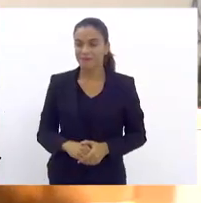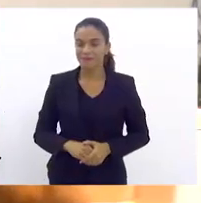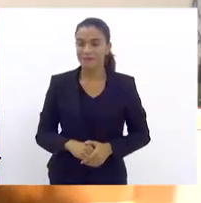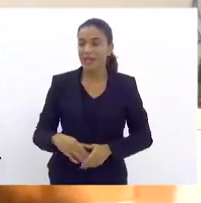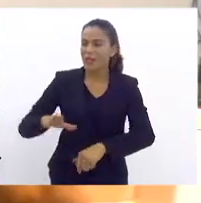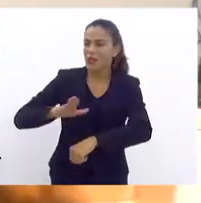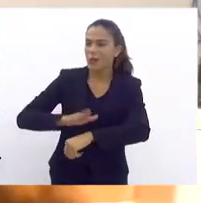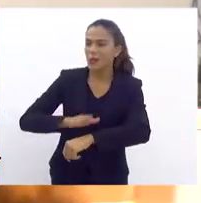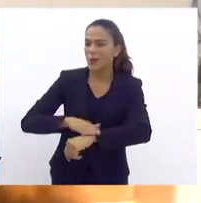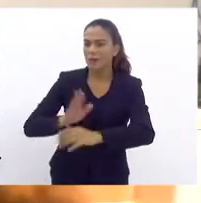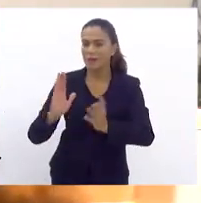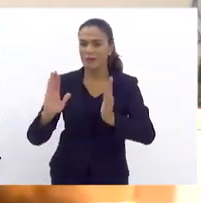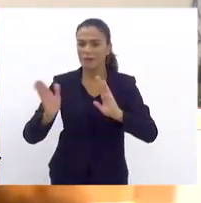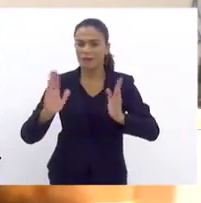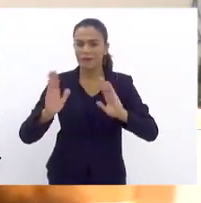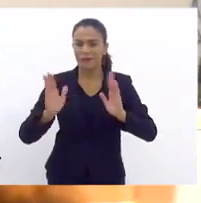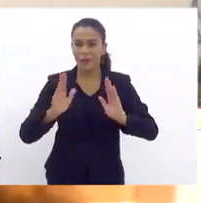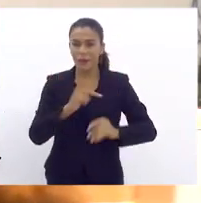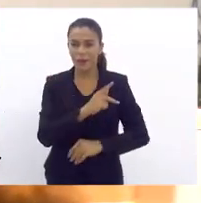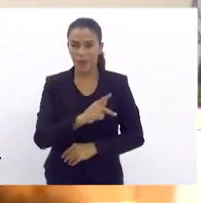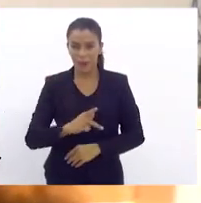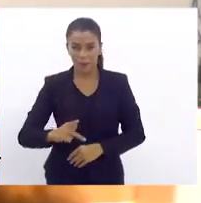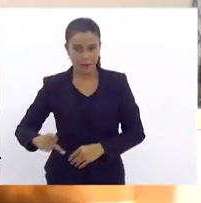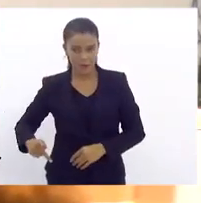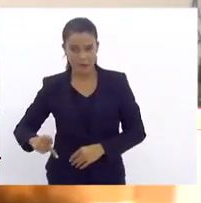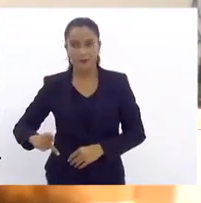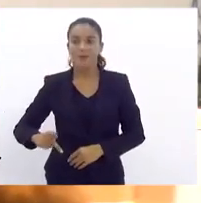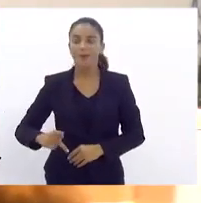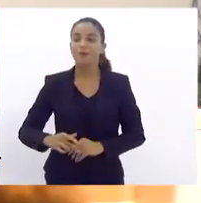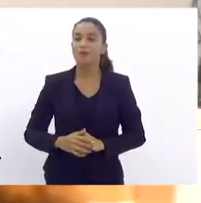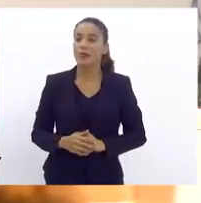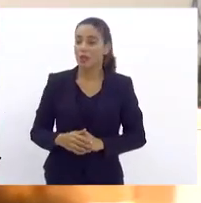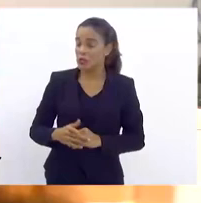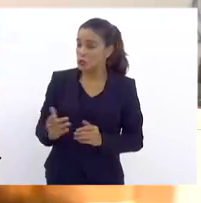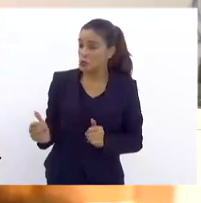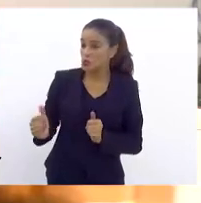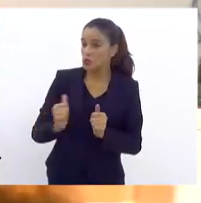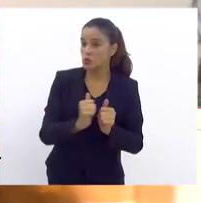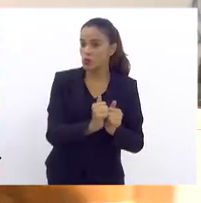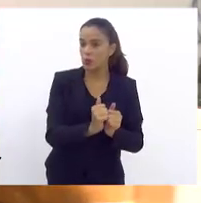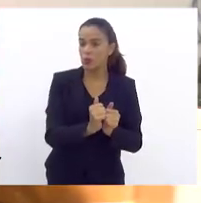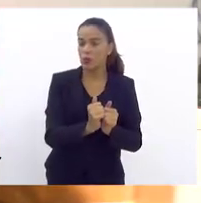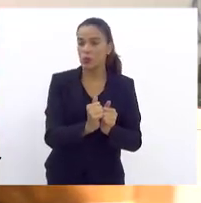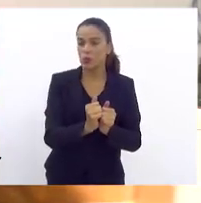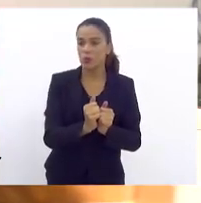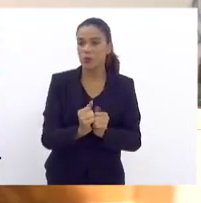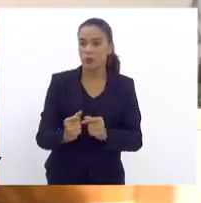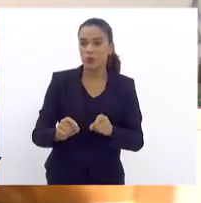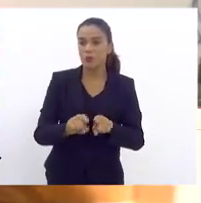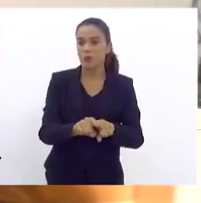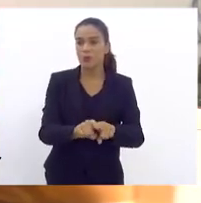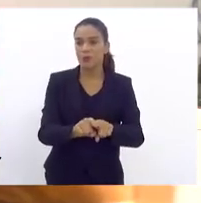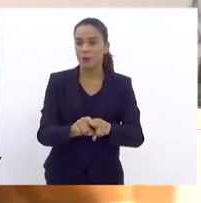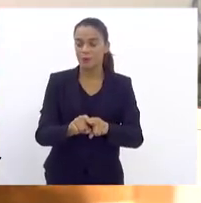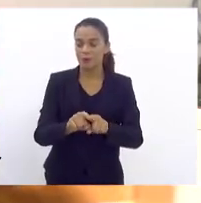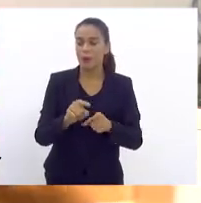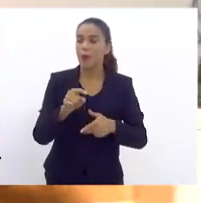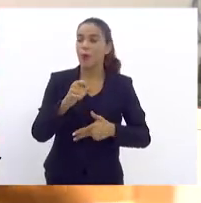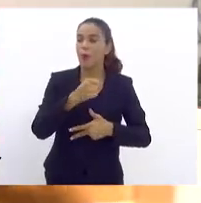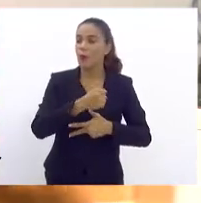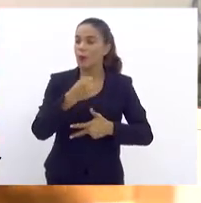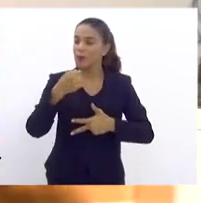naquela ocasião seu presidente nós juntamente com o poder